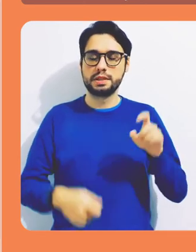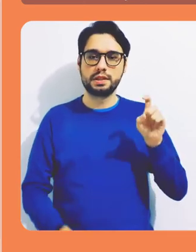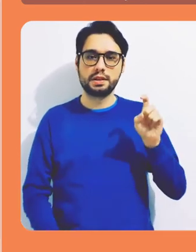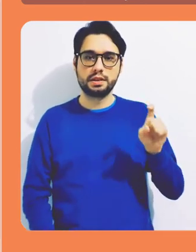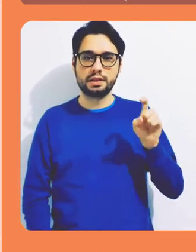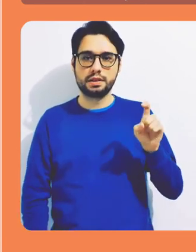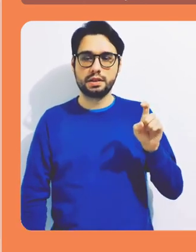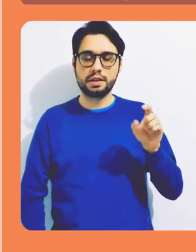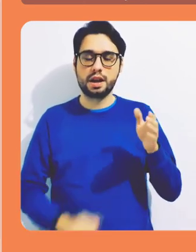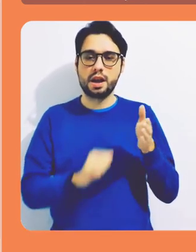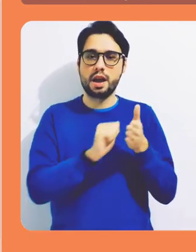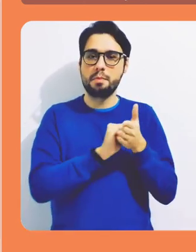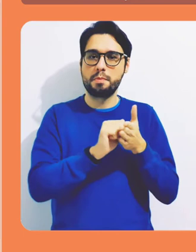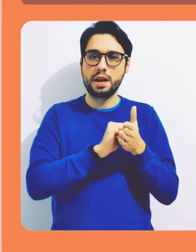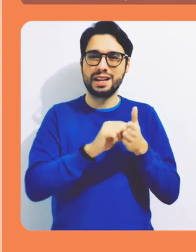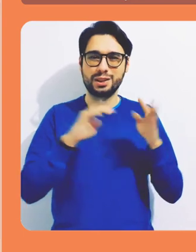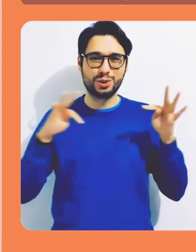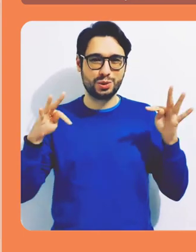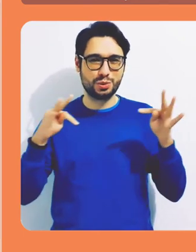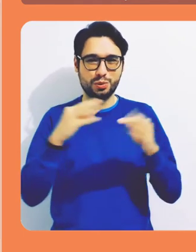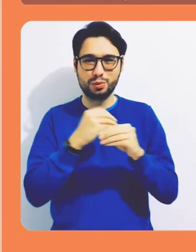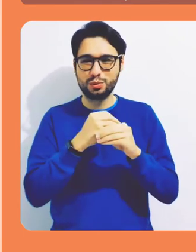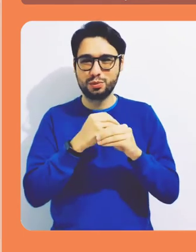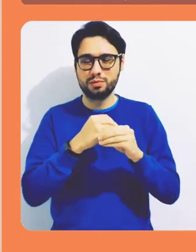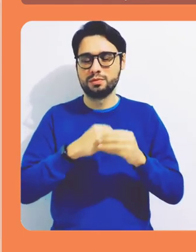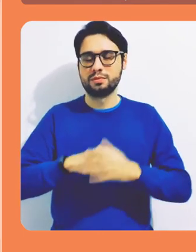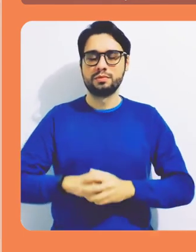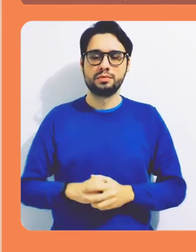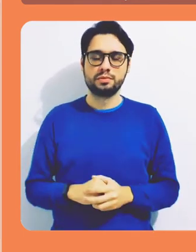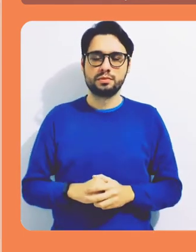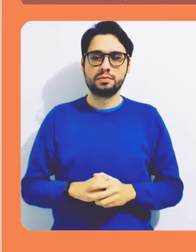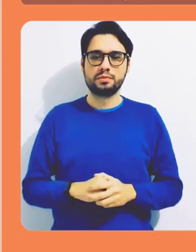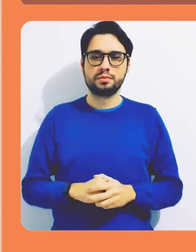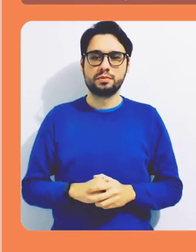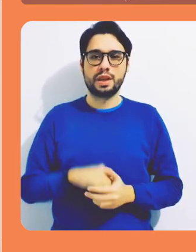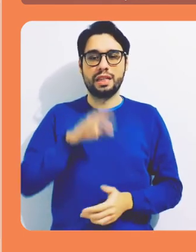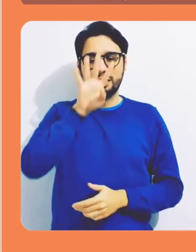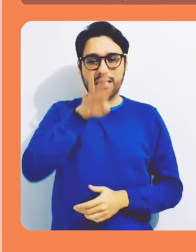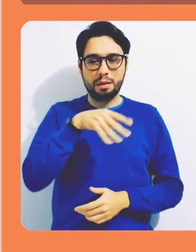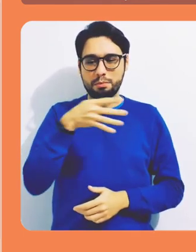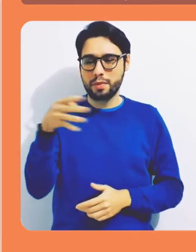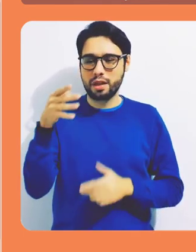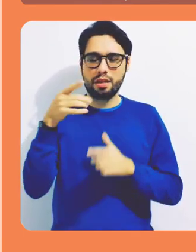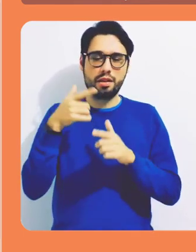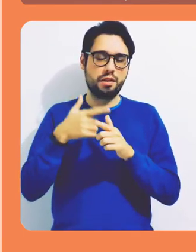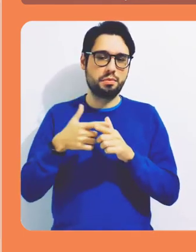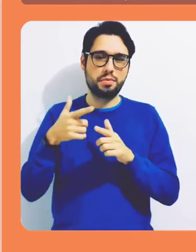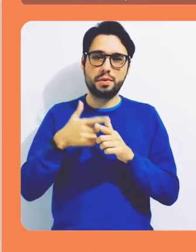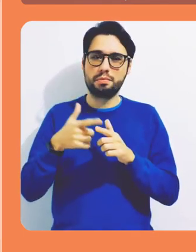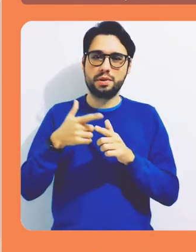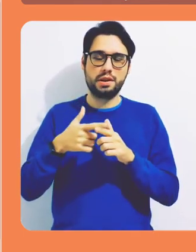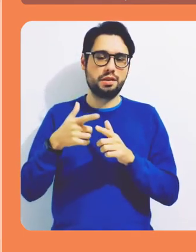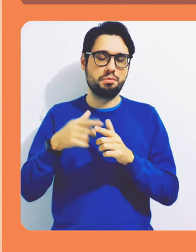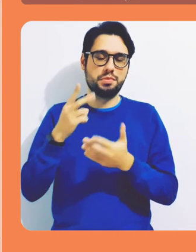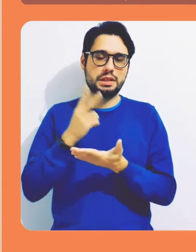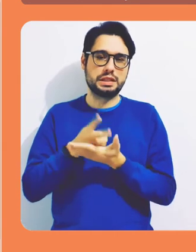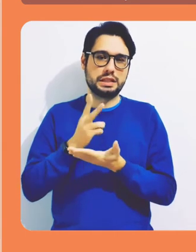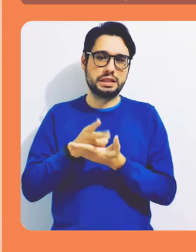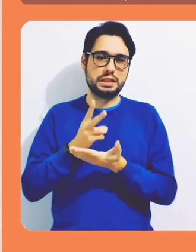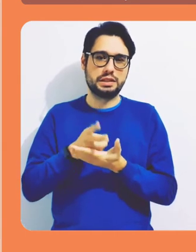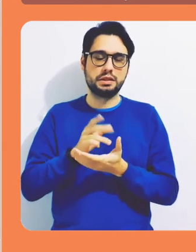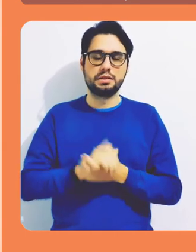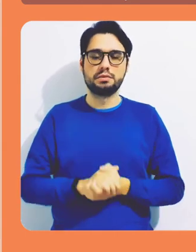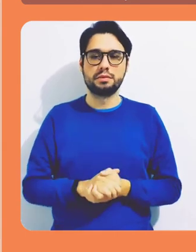cliquem aqui, ó, e apaguem tudo. Tá vendo? Tabela é um problema. Colocou uma tabela